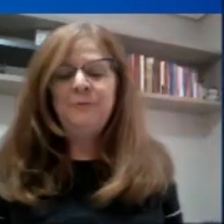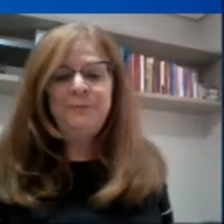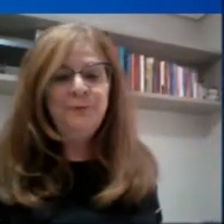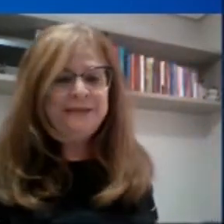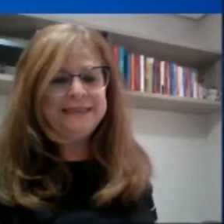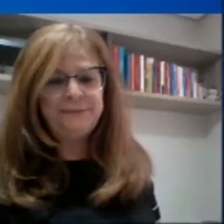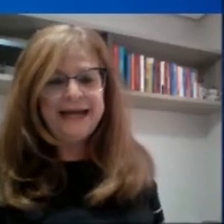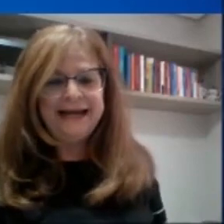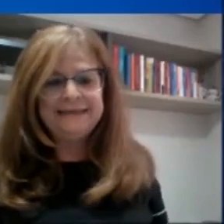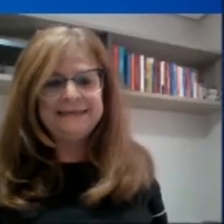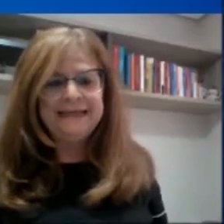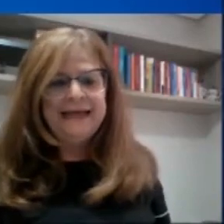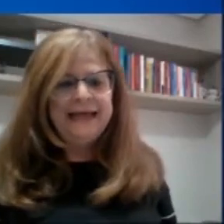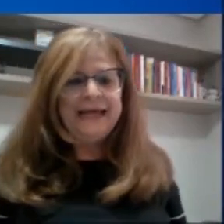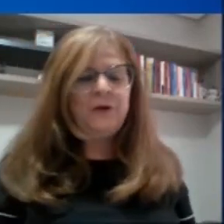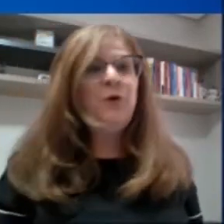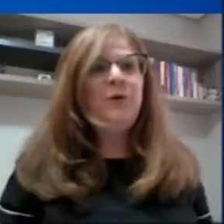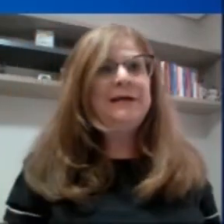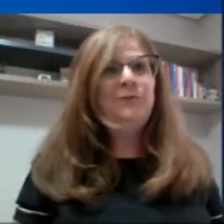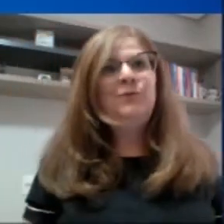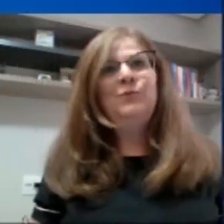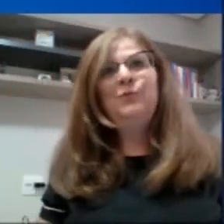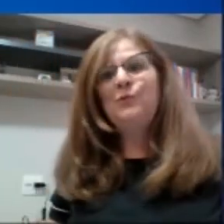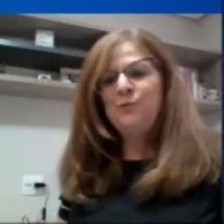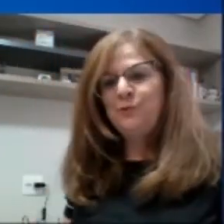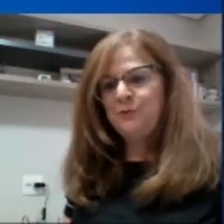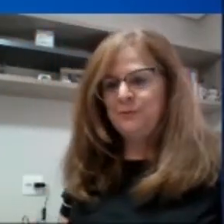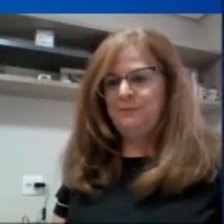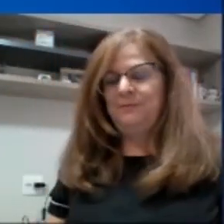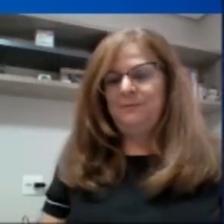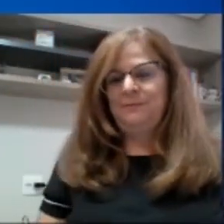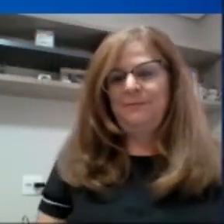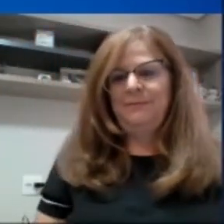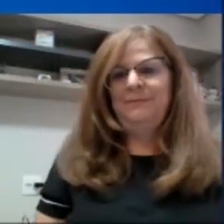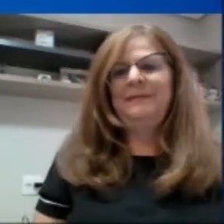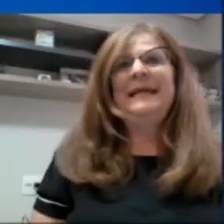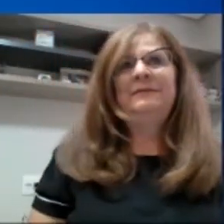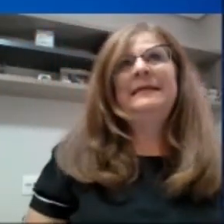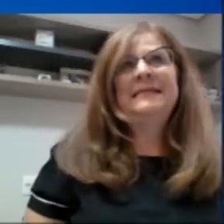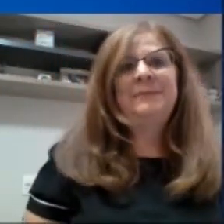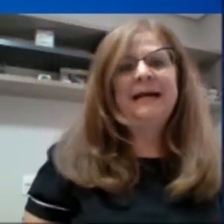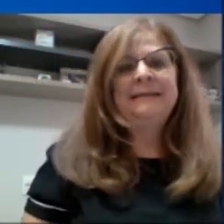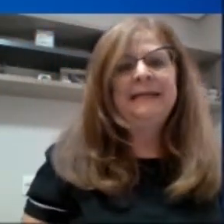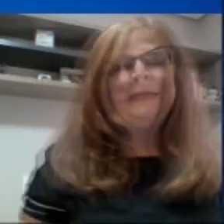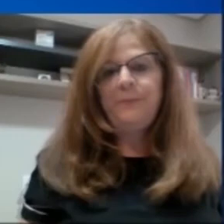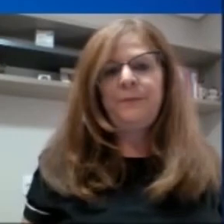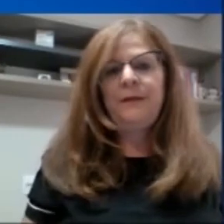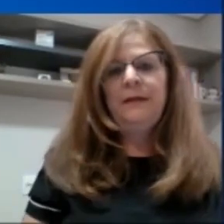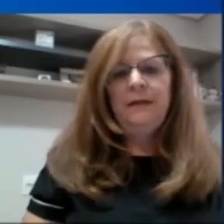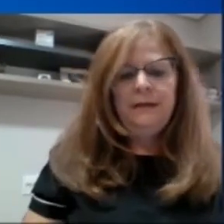contam muitas piadas, colocando o surdo dentro dessas piadas.